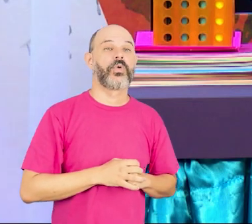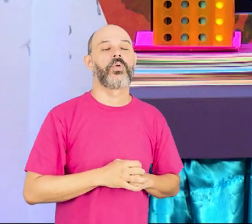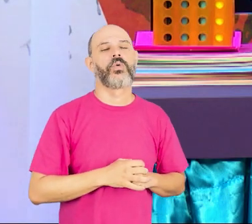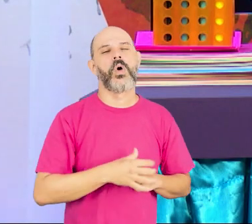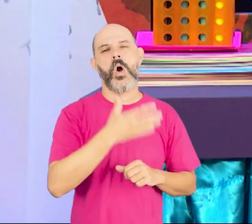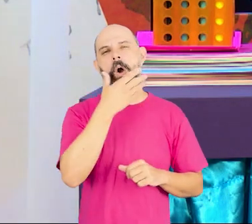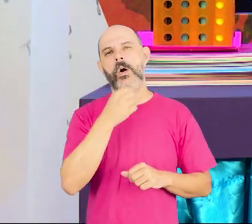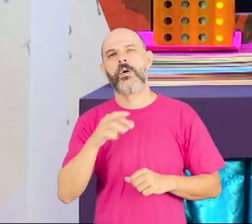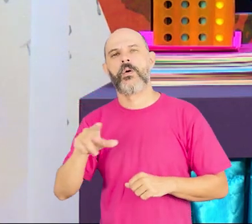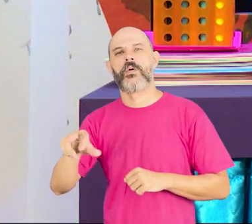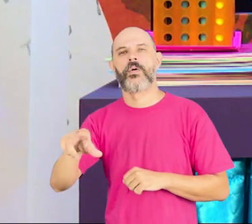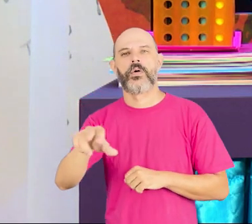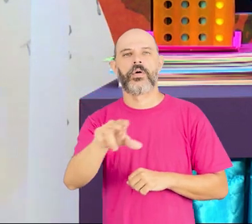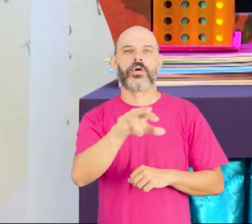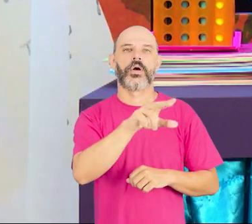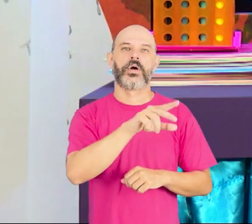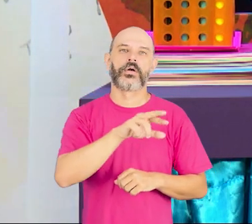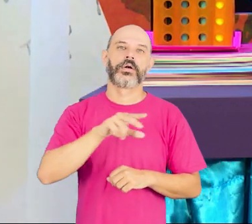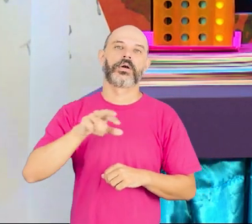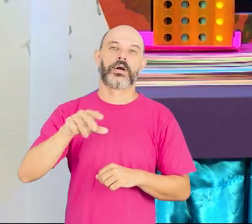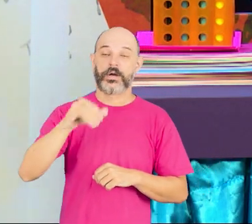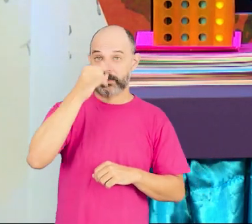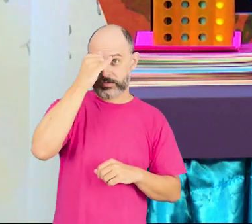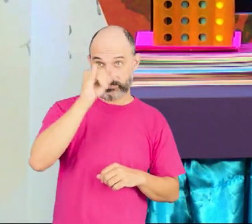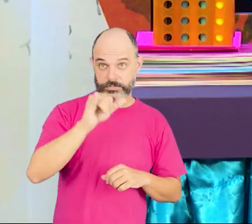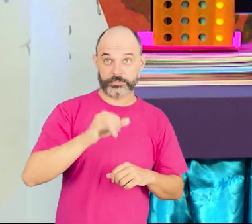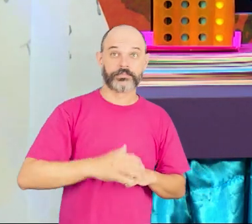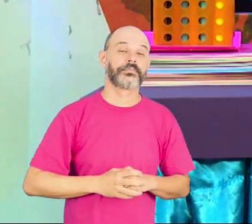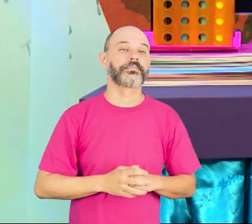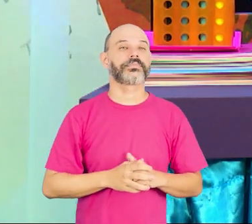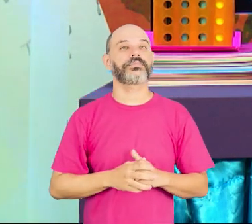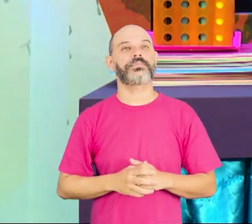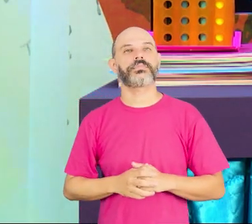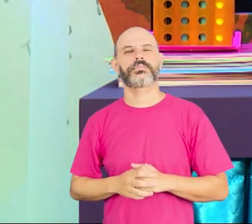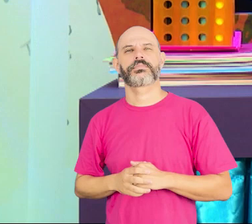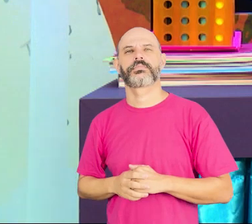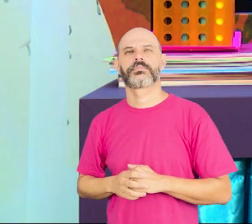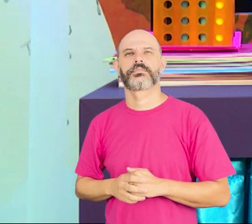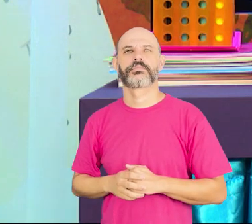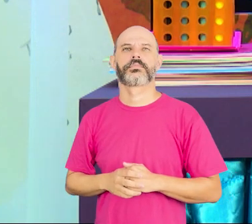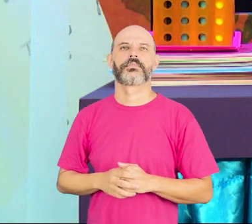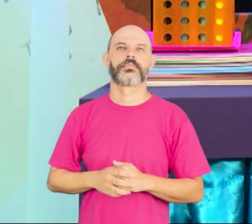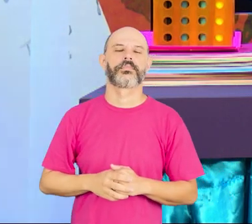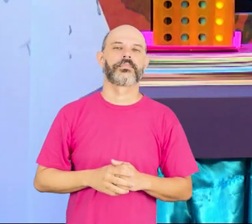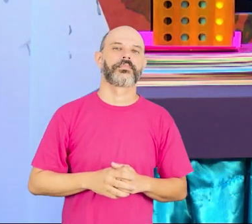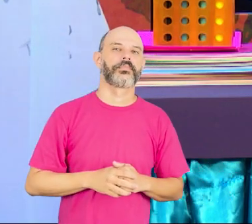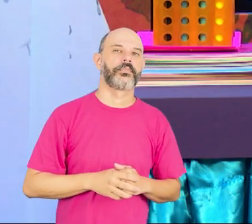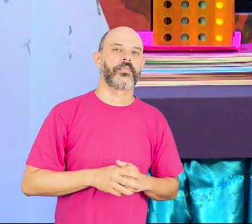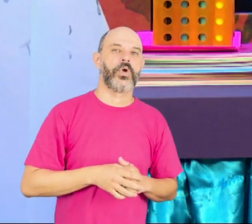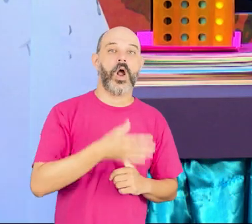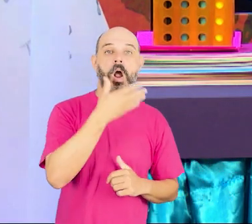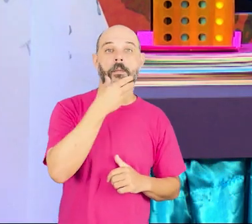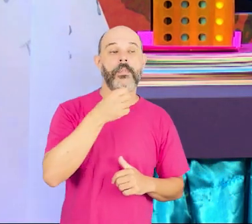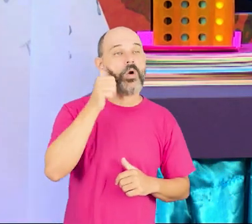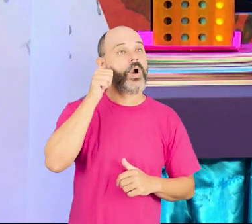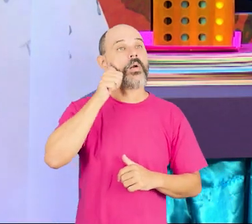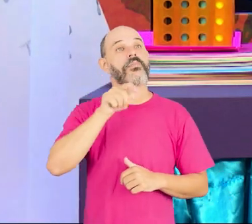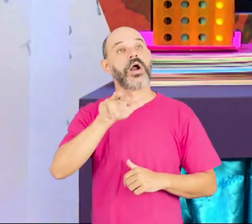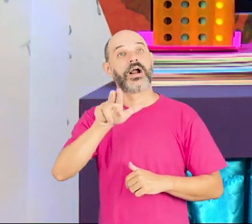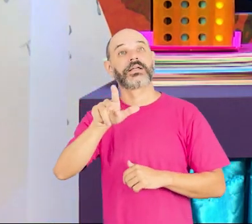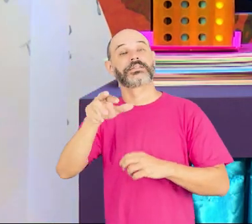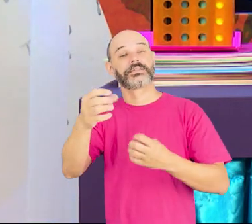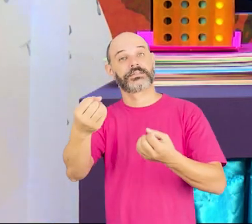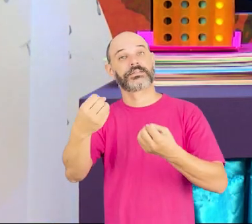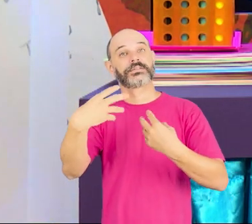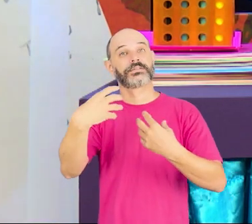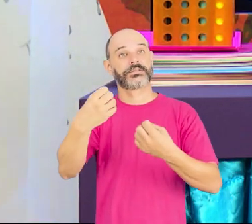irritar. Os irmãos podem irritar, as irmãs podem irritar. A irmã vai nos ensinar, o